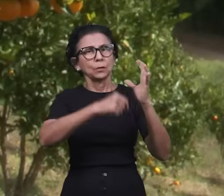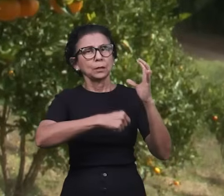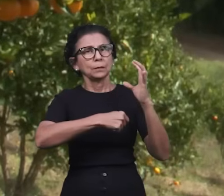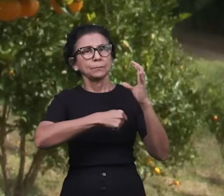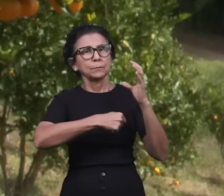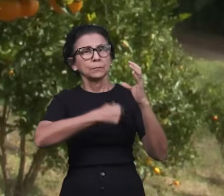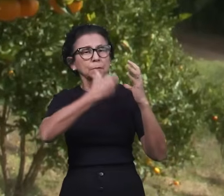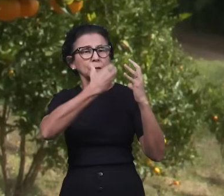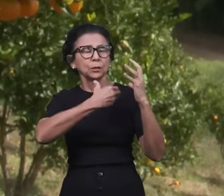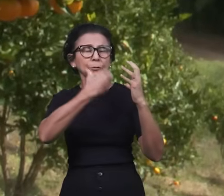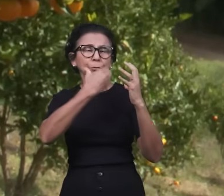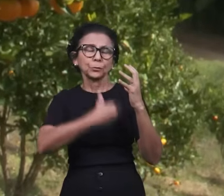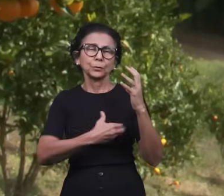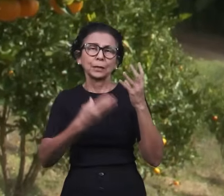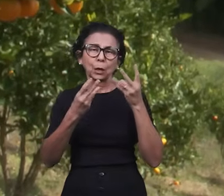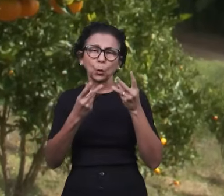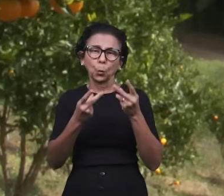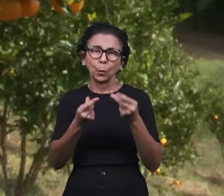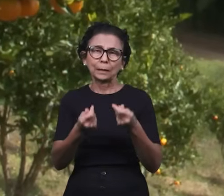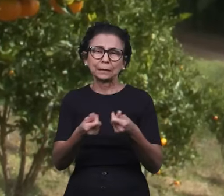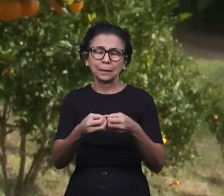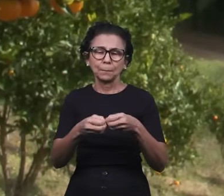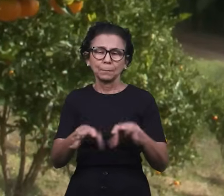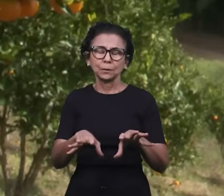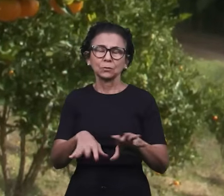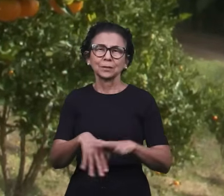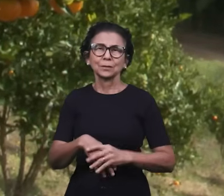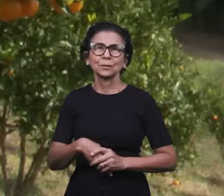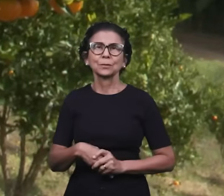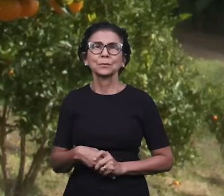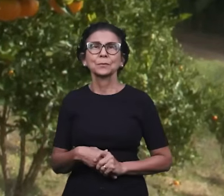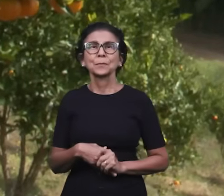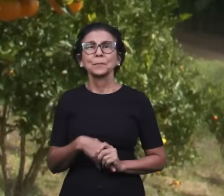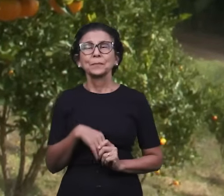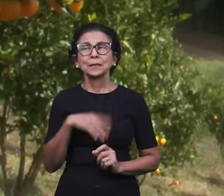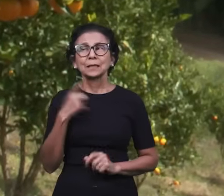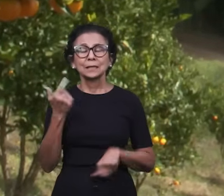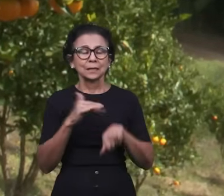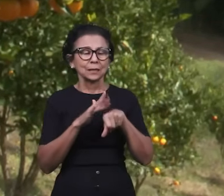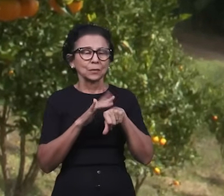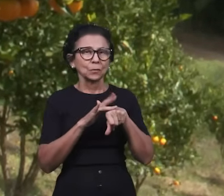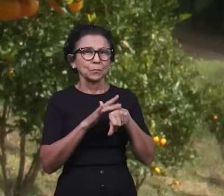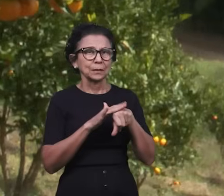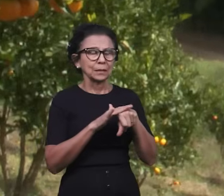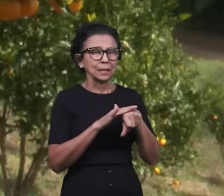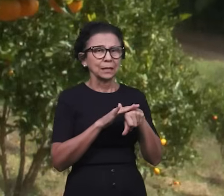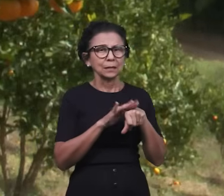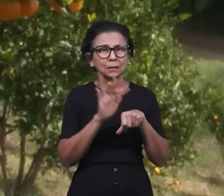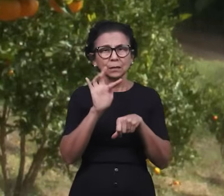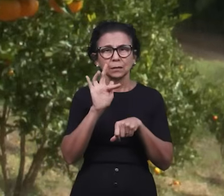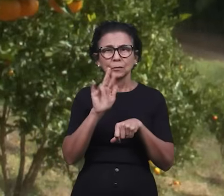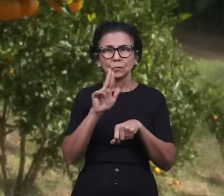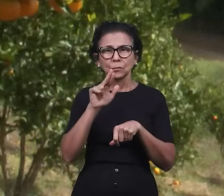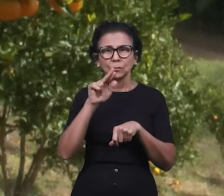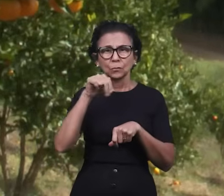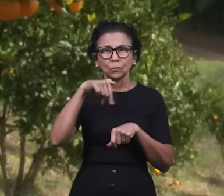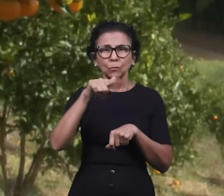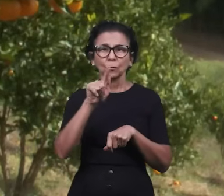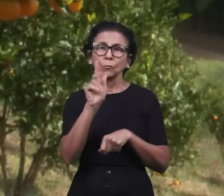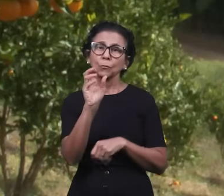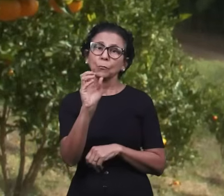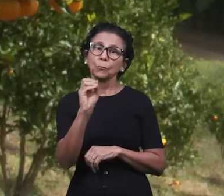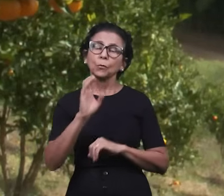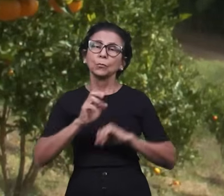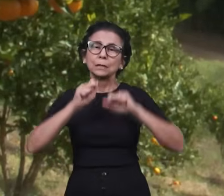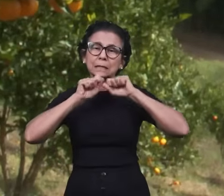nutrição, calagem, que a gente acompanha. Nós temos um serviço aqui em parceria com a Secretaria Municipal da Agricultura, onde há